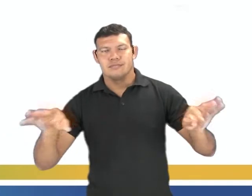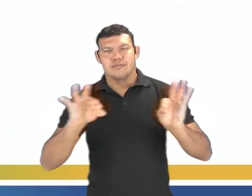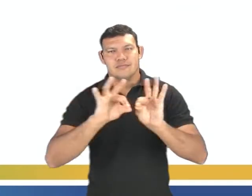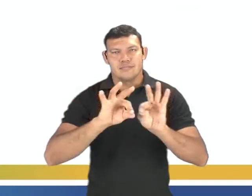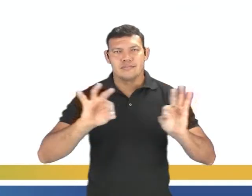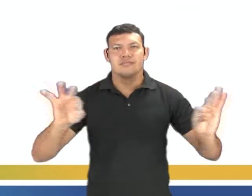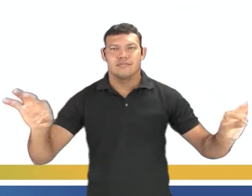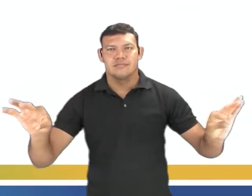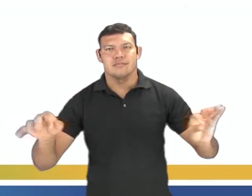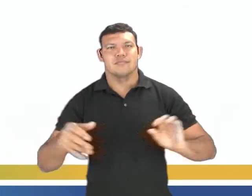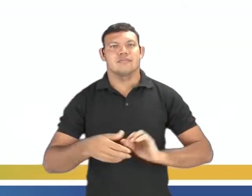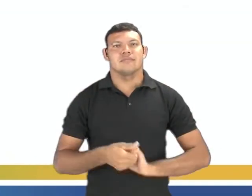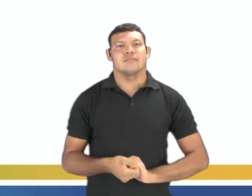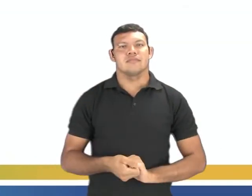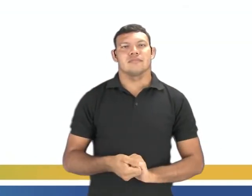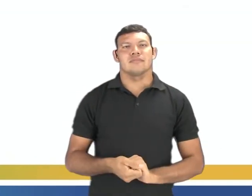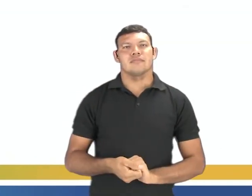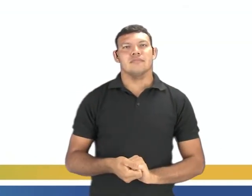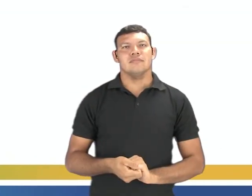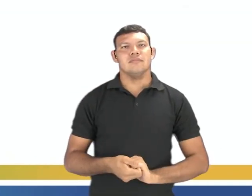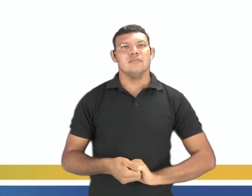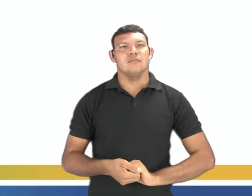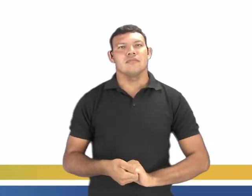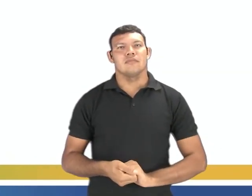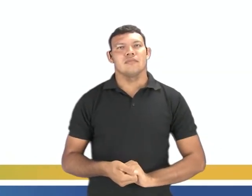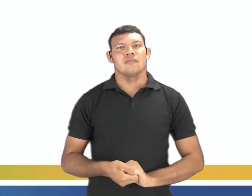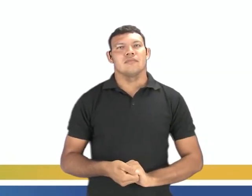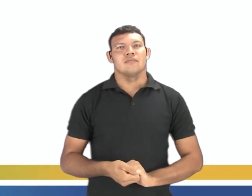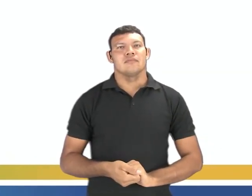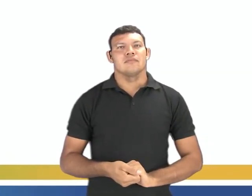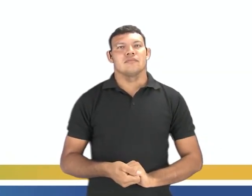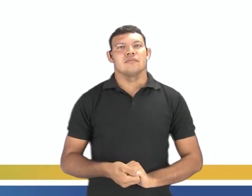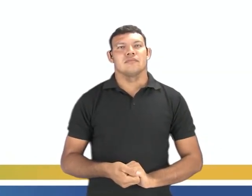e reta.